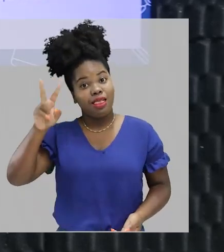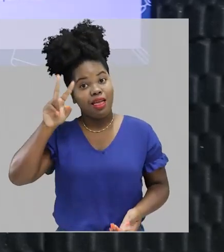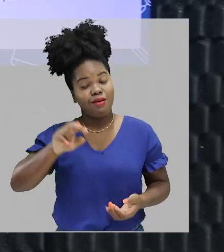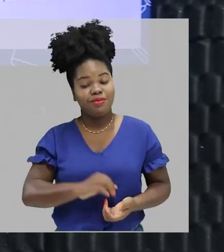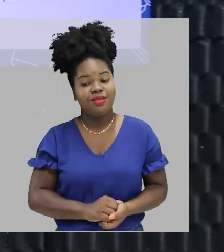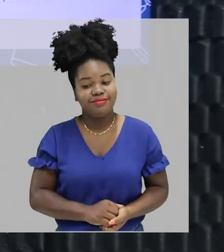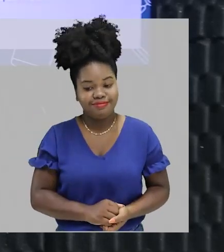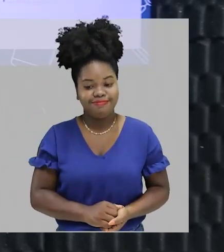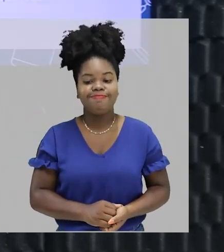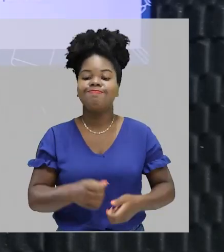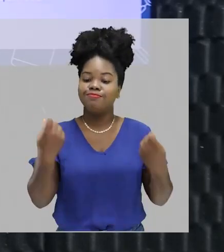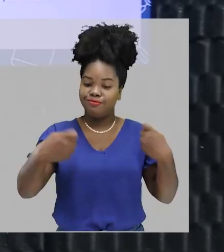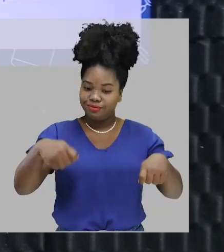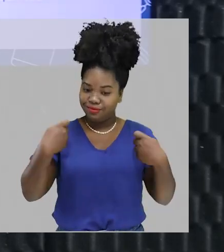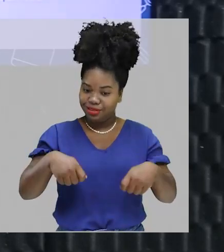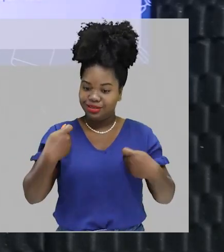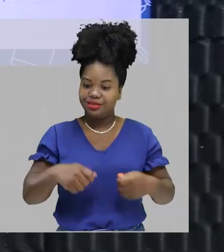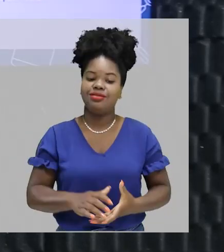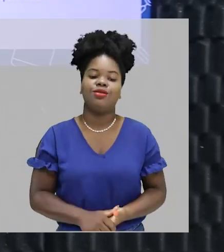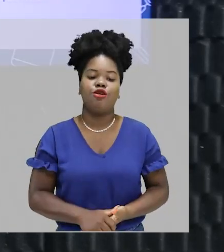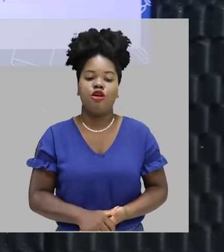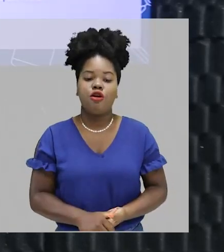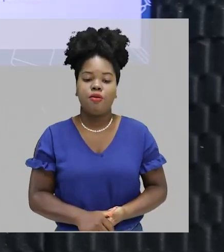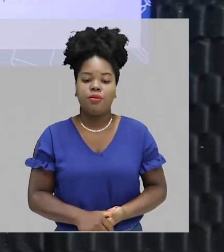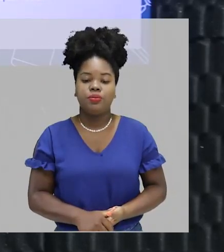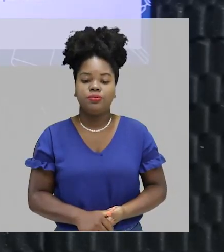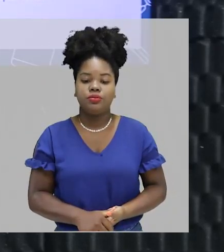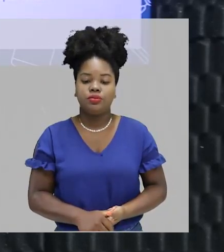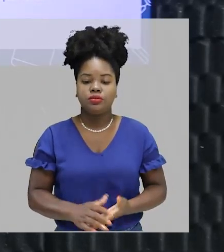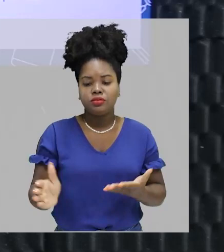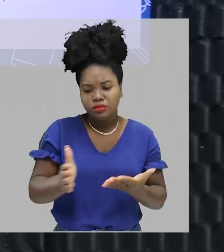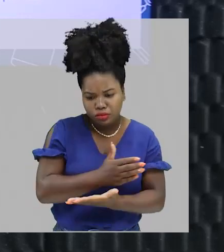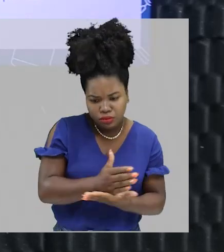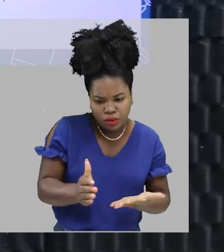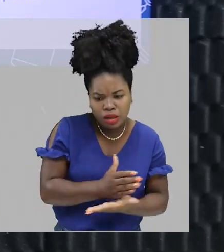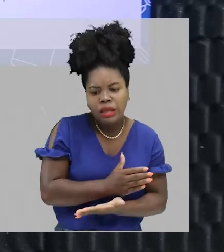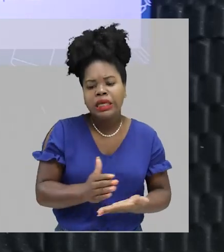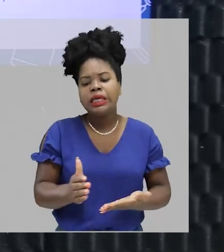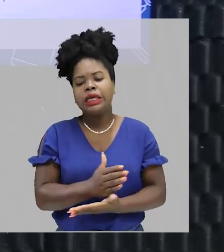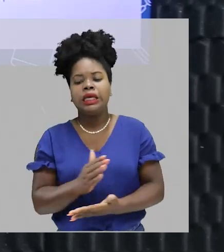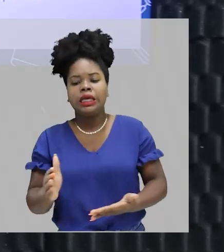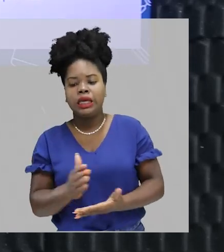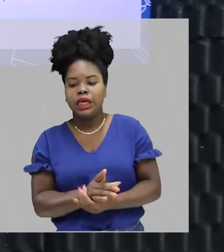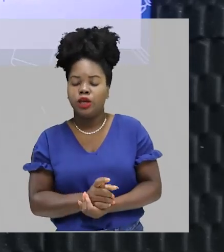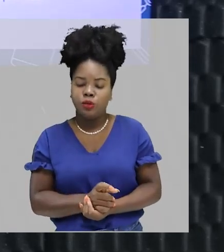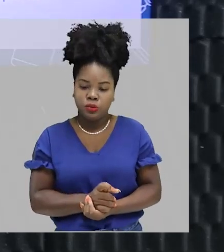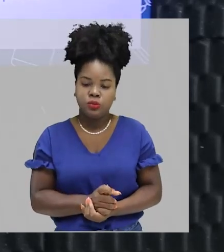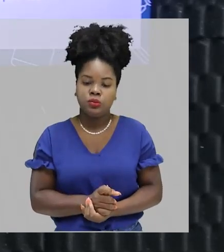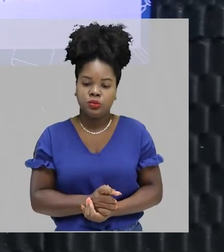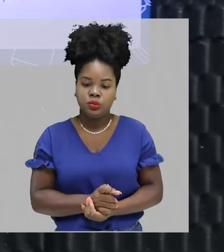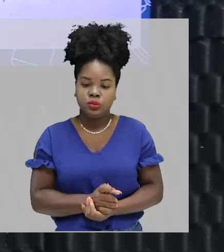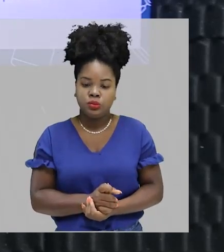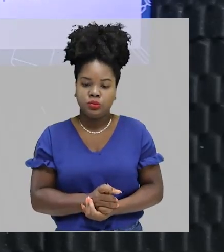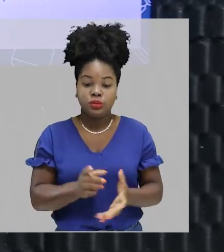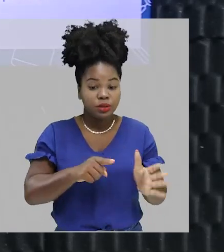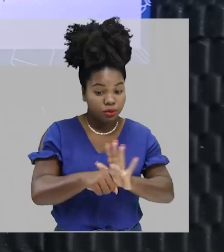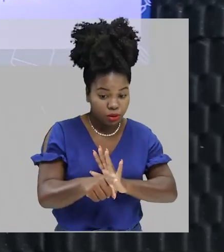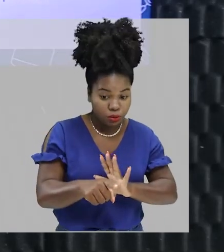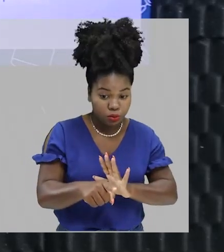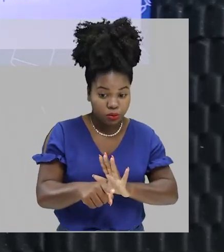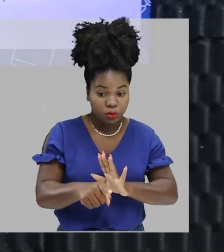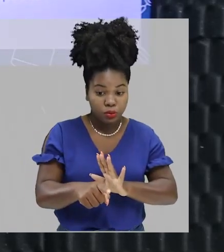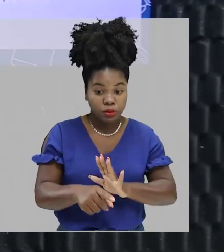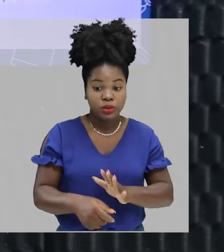ser canceladas. Em certos problemas, essa dica aqui é importantíssima. Em certos problemas,